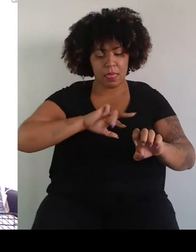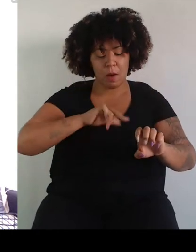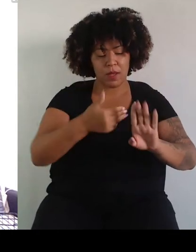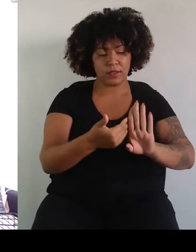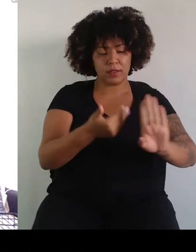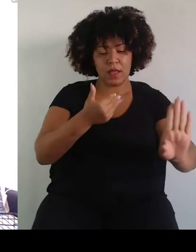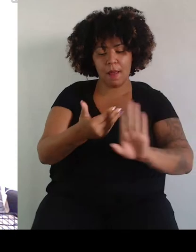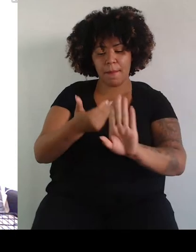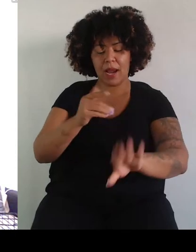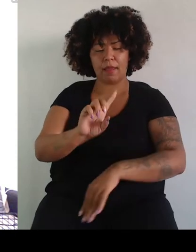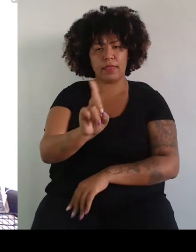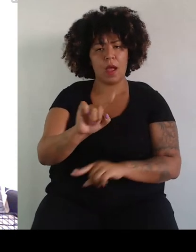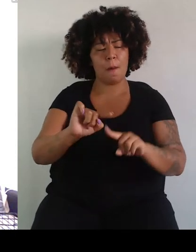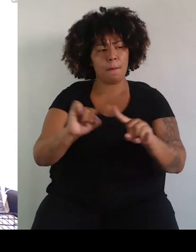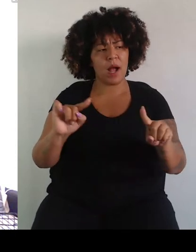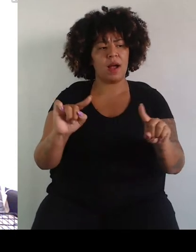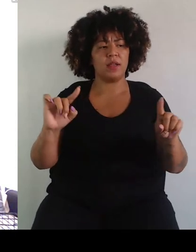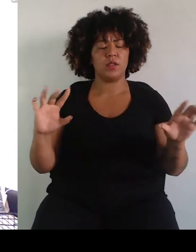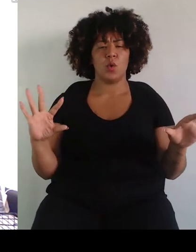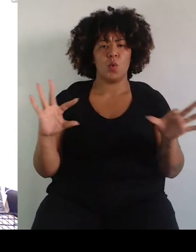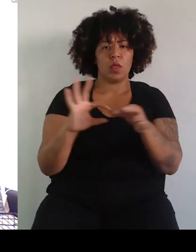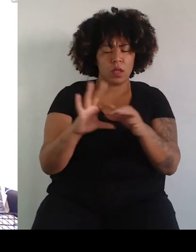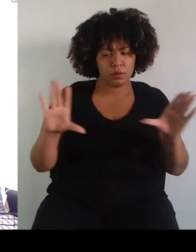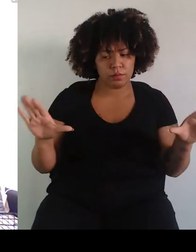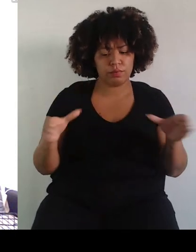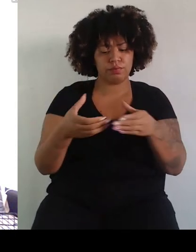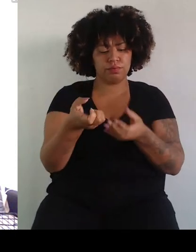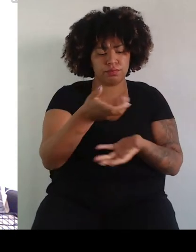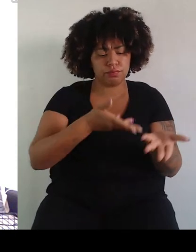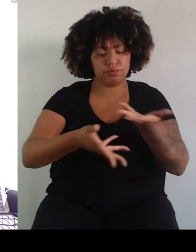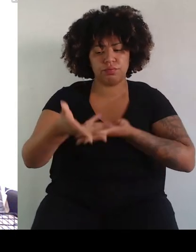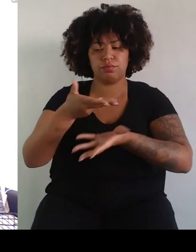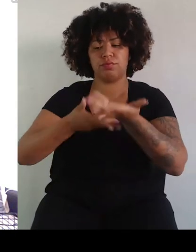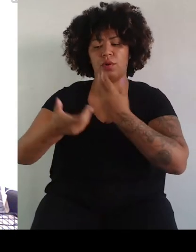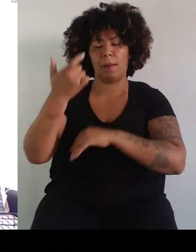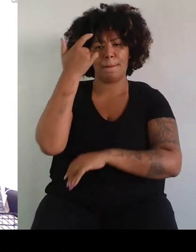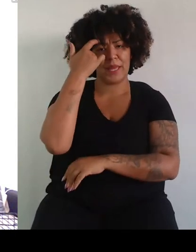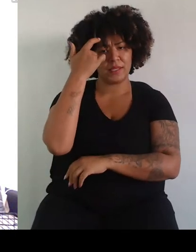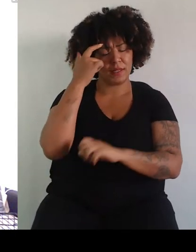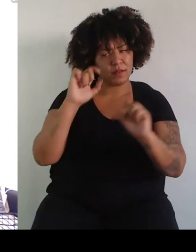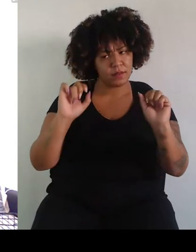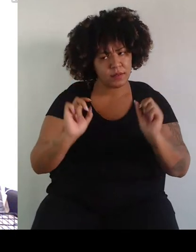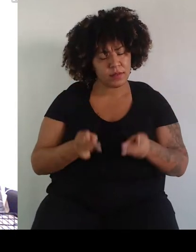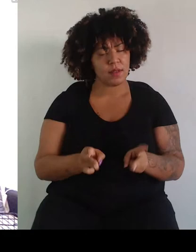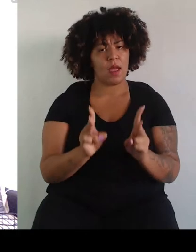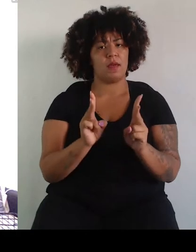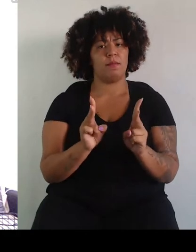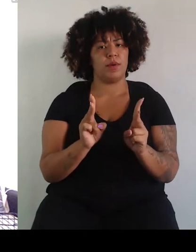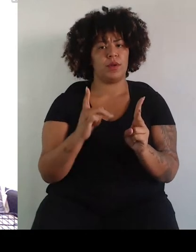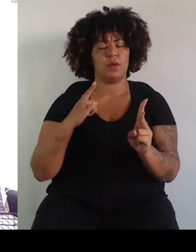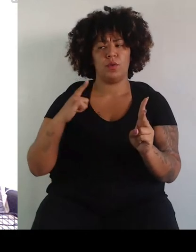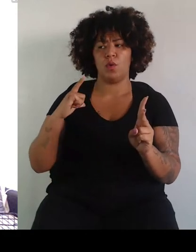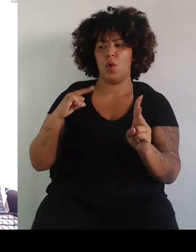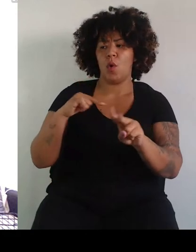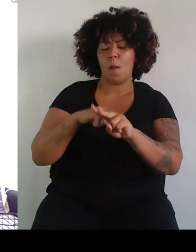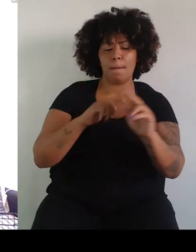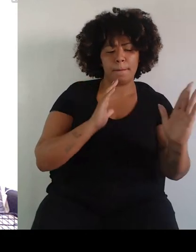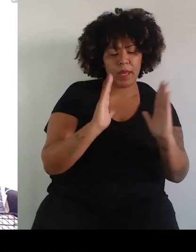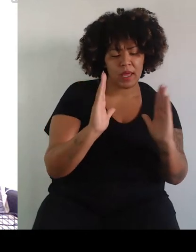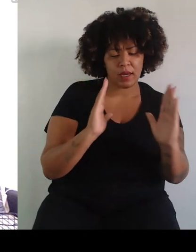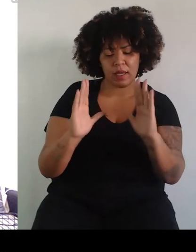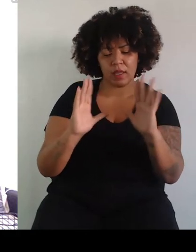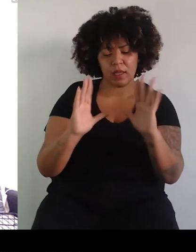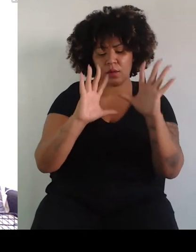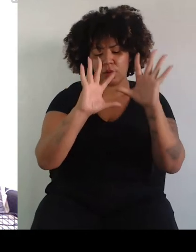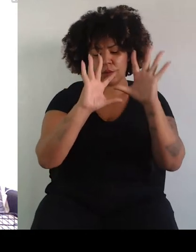analisá-los de uma forma isolada mas pensando sempre sobre o tempo momento contexto e